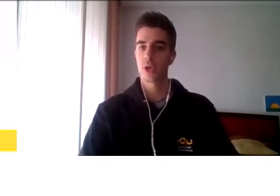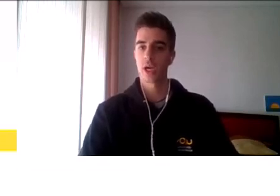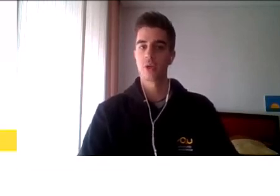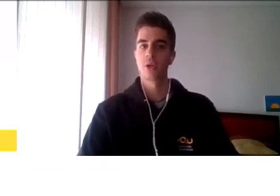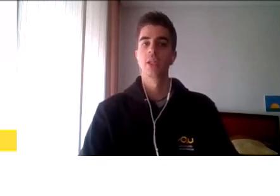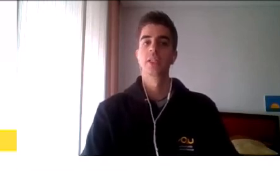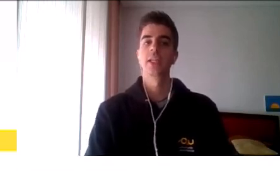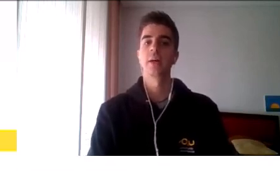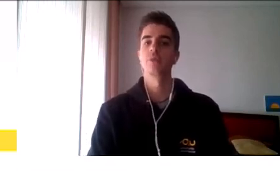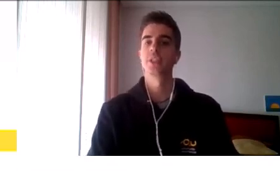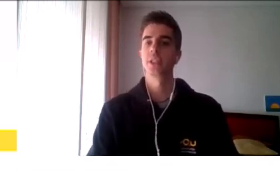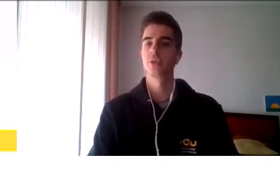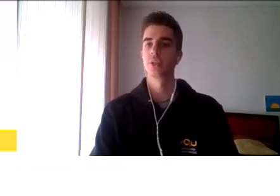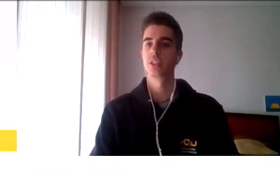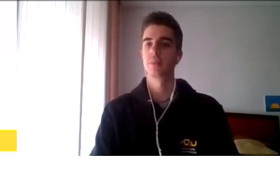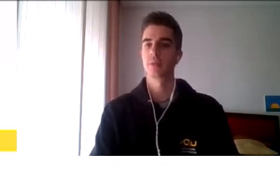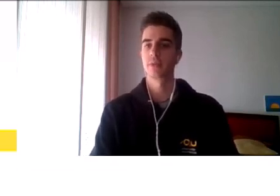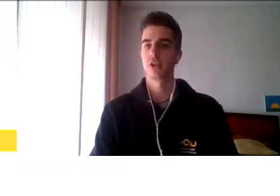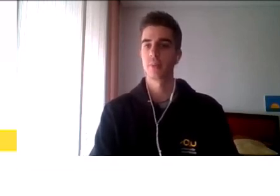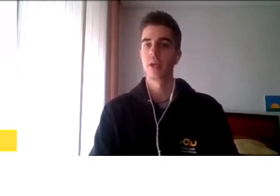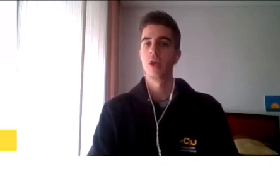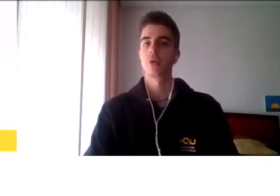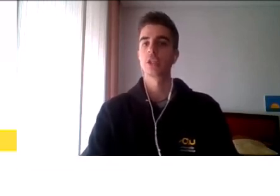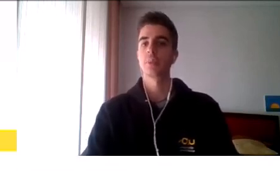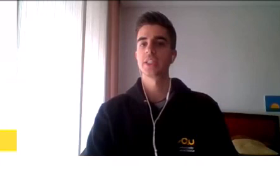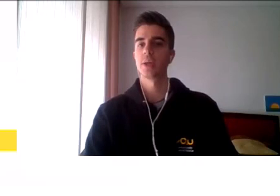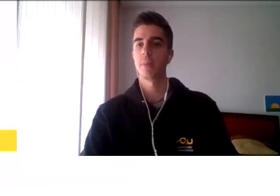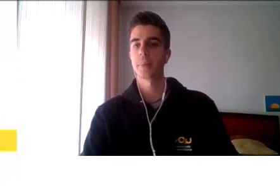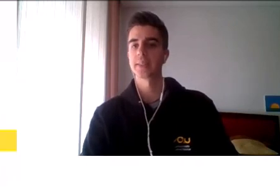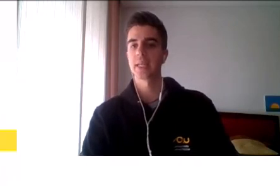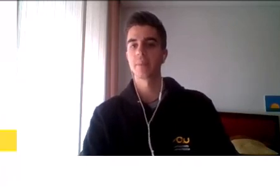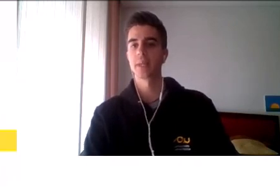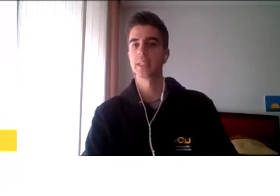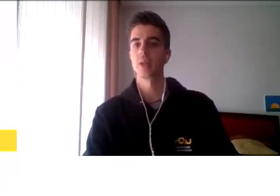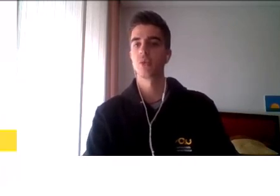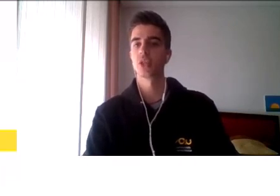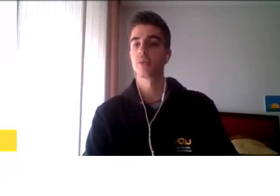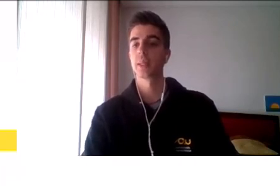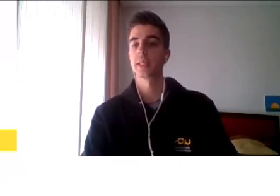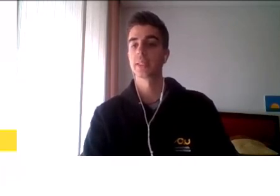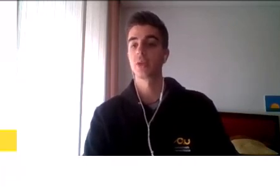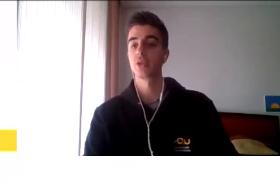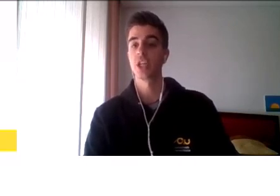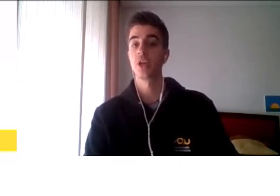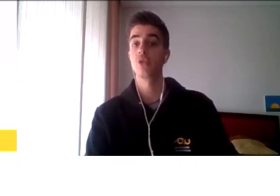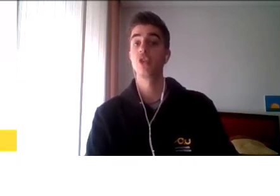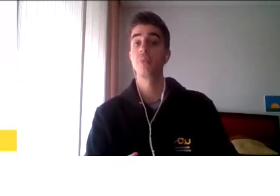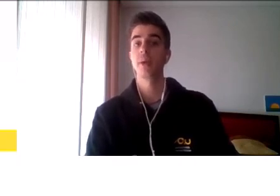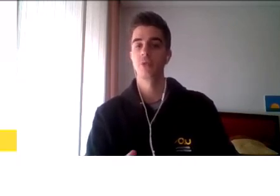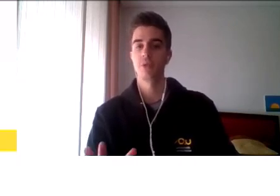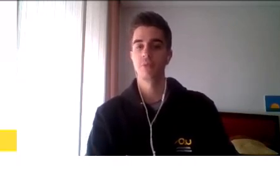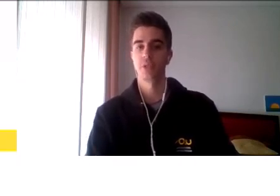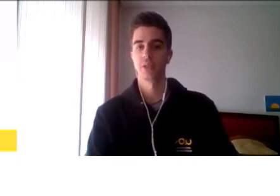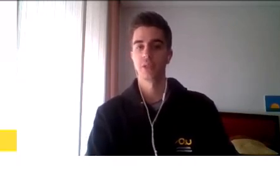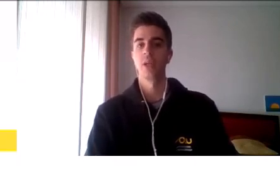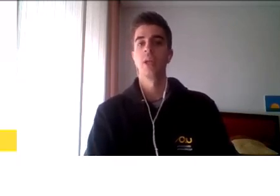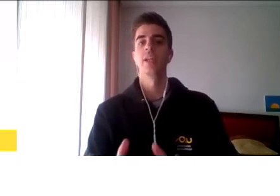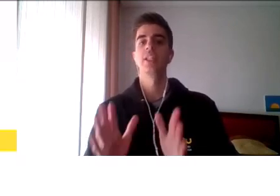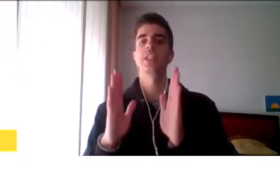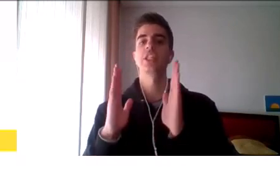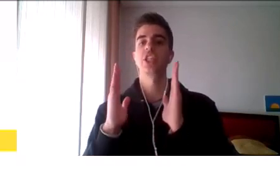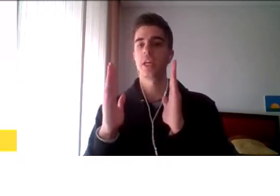agudo do miocárdio? Ligamos 112 da mesma forma. Quanto mais tempo passar, mais aquele coração vai estar sem oxigênio. E o tempo é muito